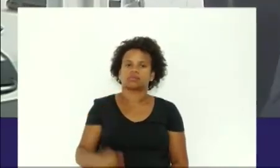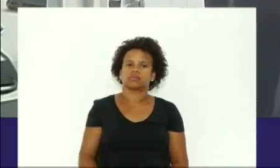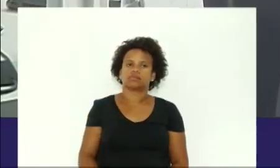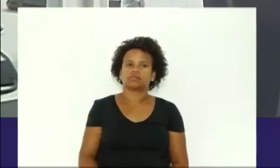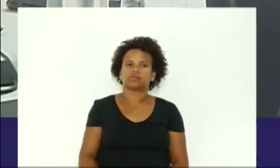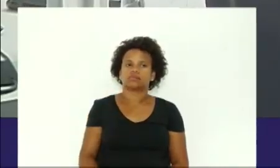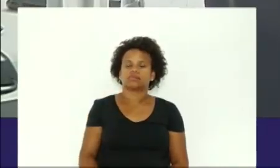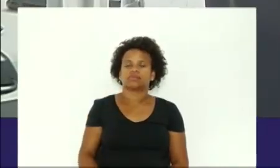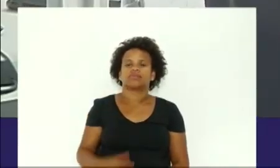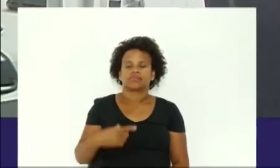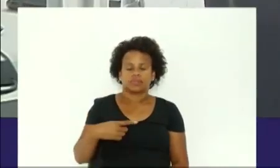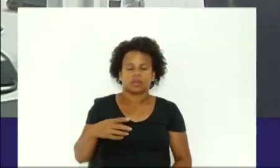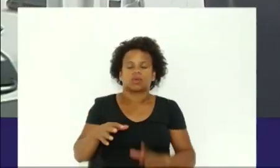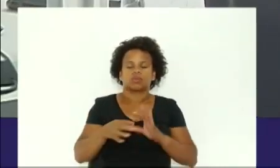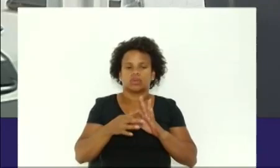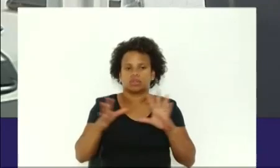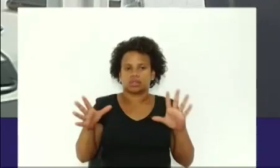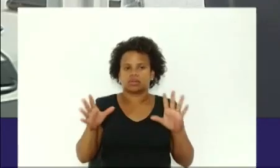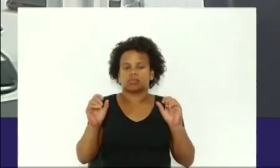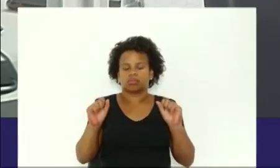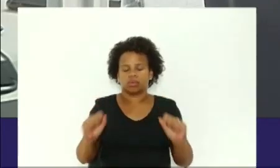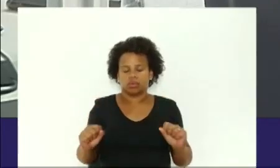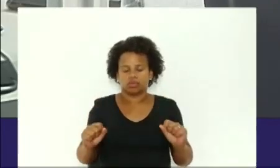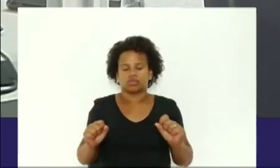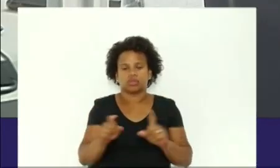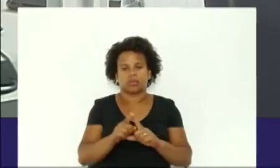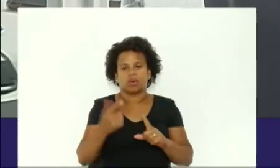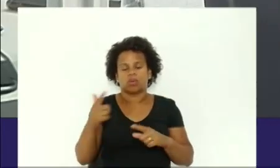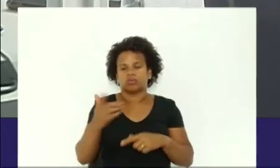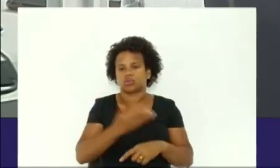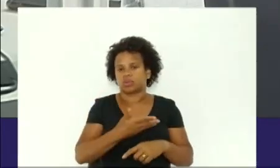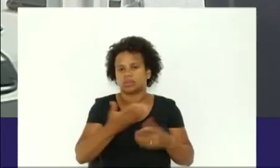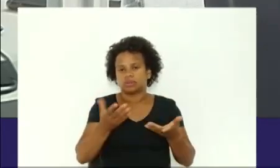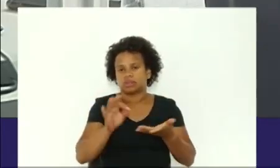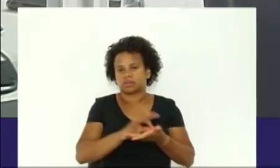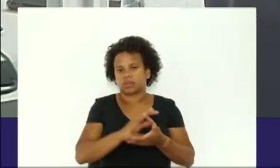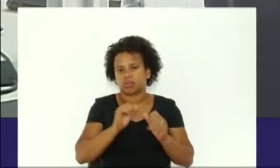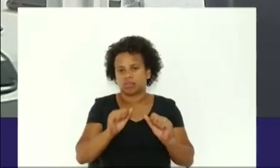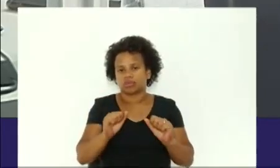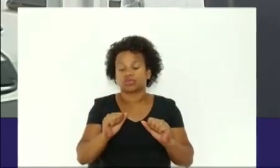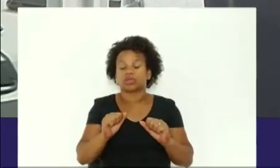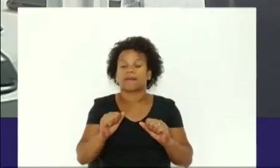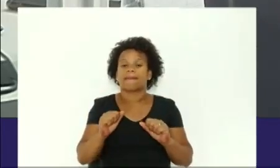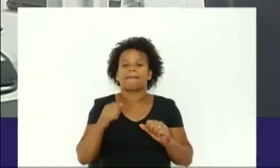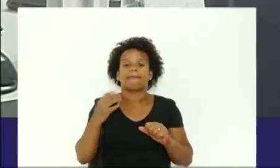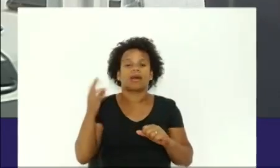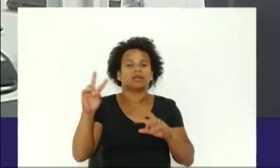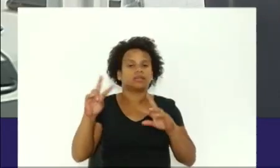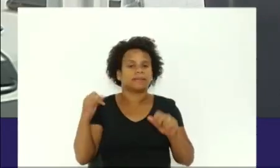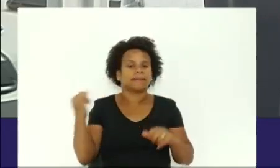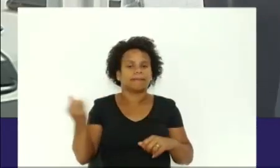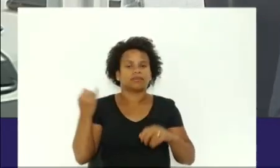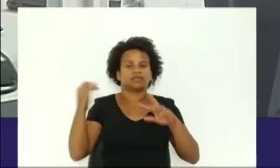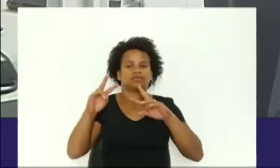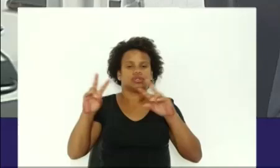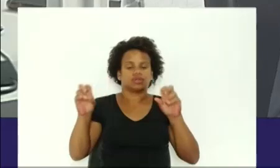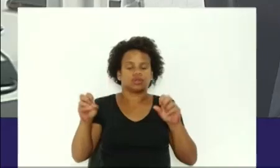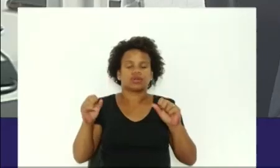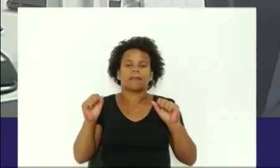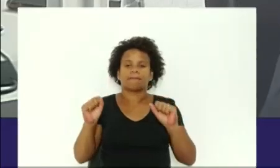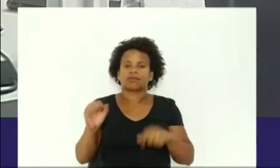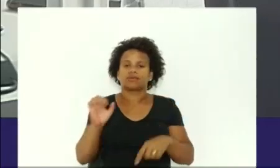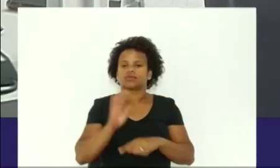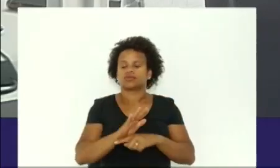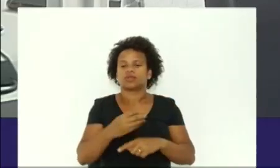Tenho a minha autorização, bem como os demais colegas. Realmente é um tema importante de tecnologia que pode fazer bastante diferença na vida dos